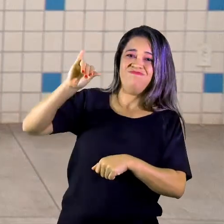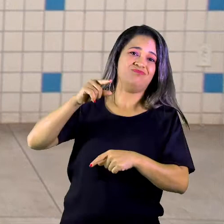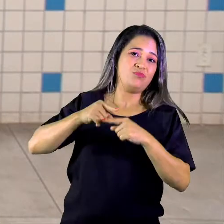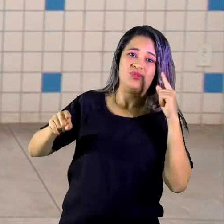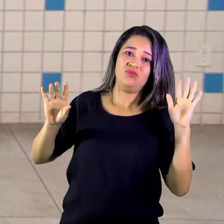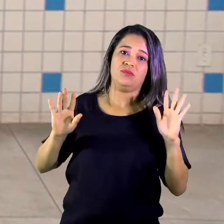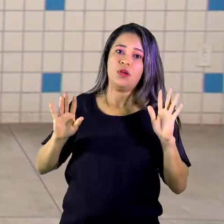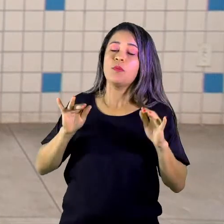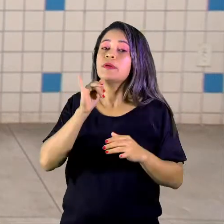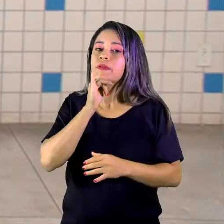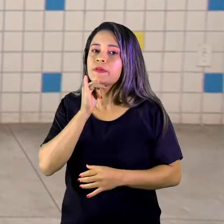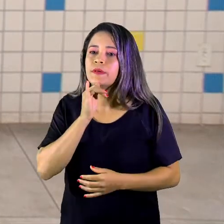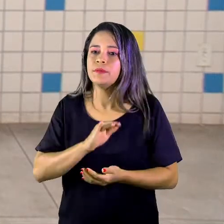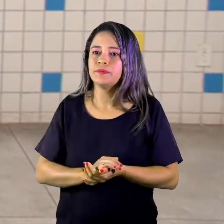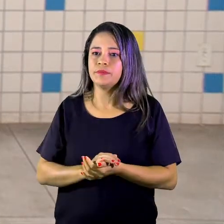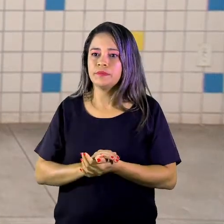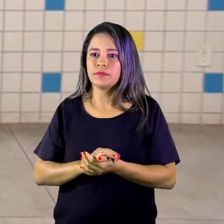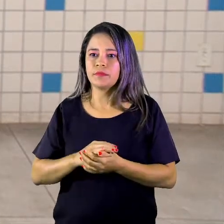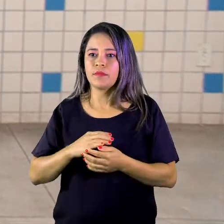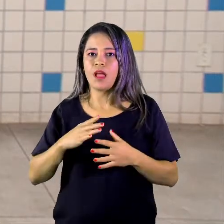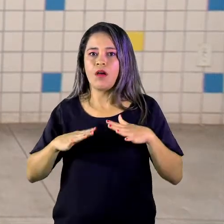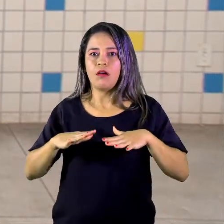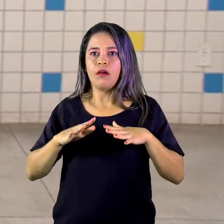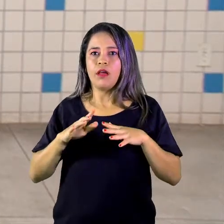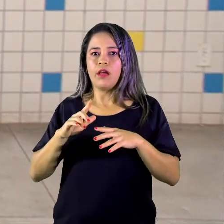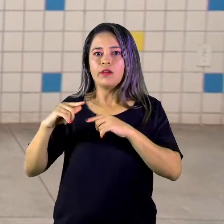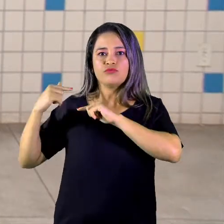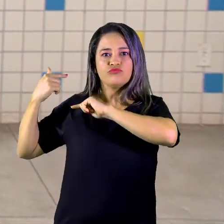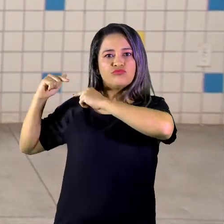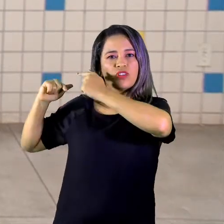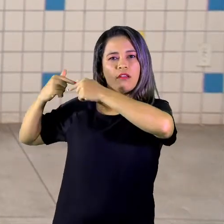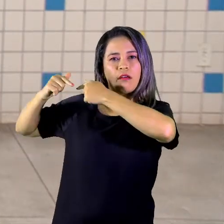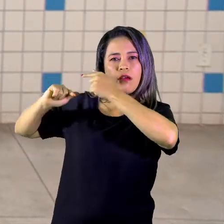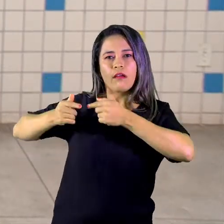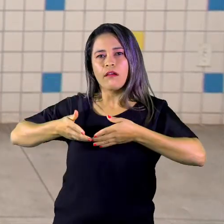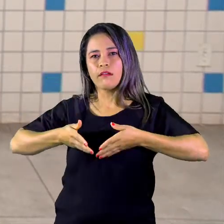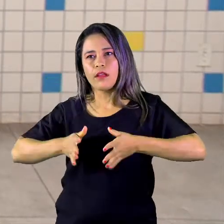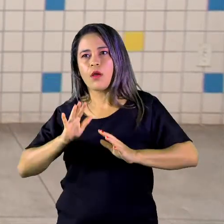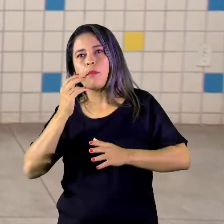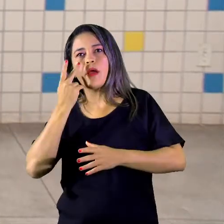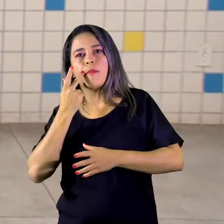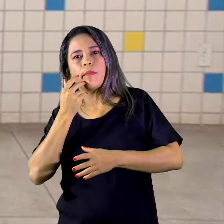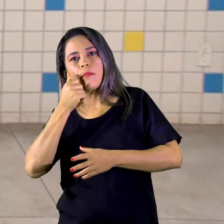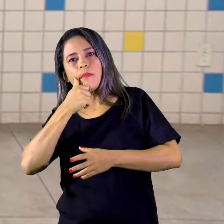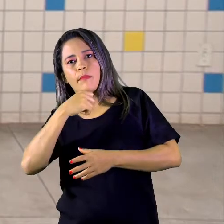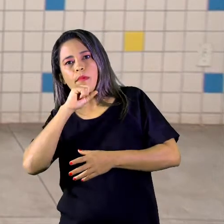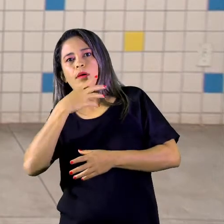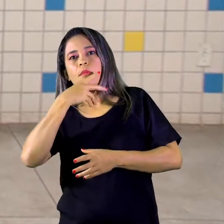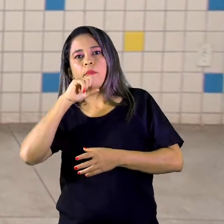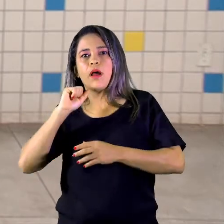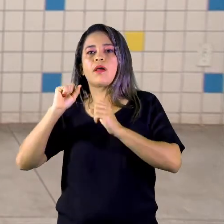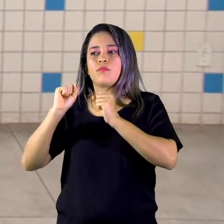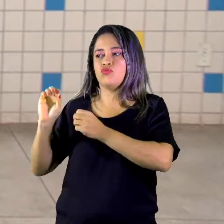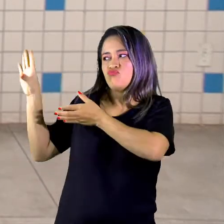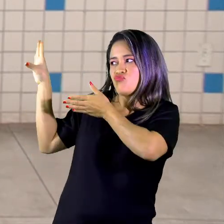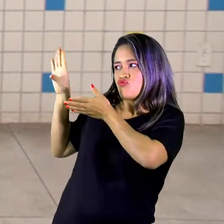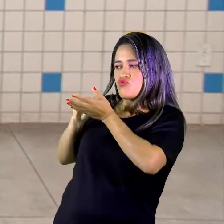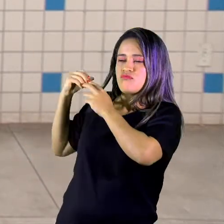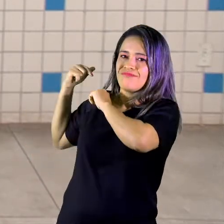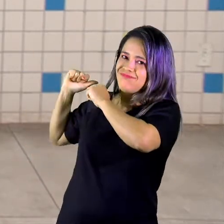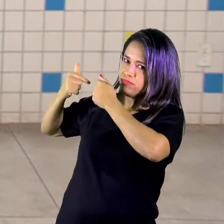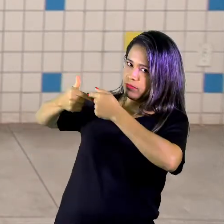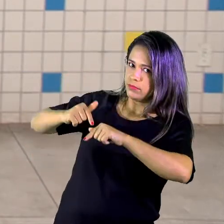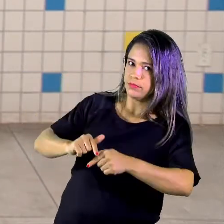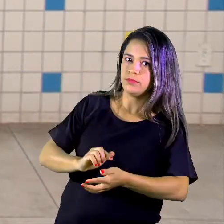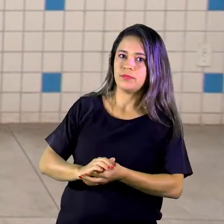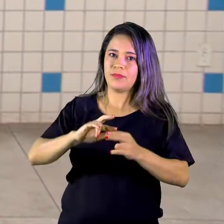por exemplo, mutações genéticas sofridas pelo pai ou pela mãe que podem ser transmitidas para os filhos.